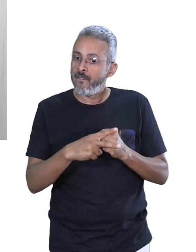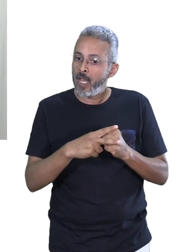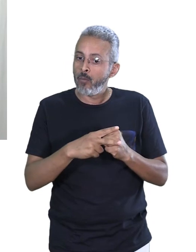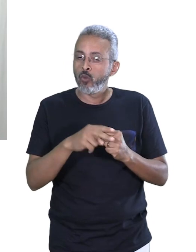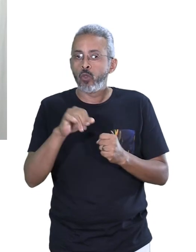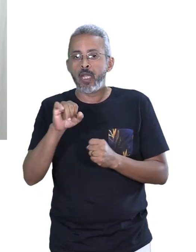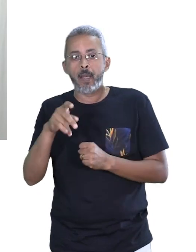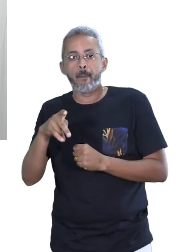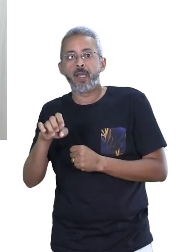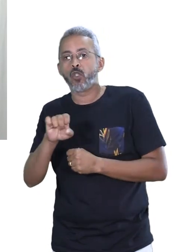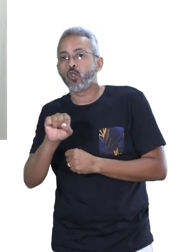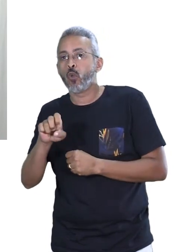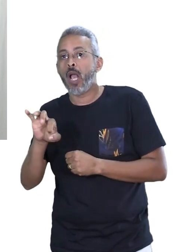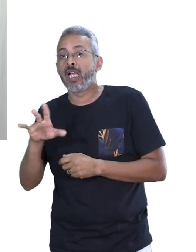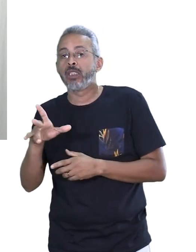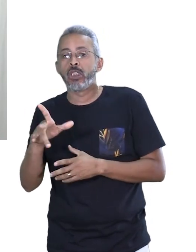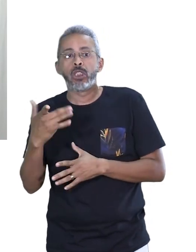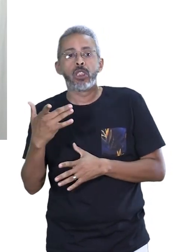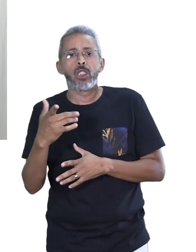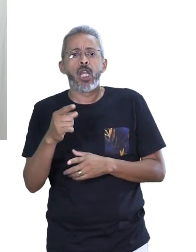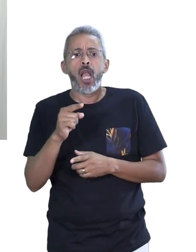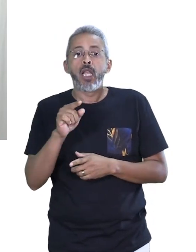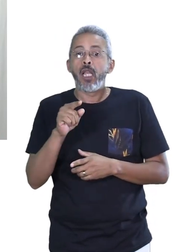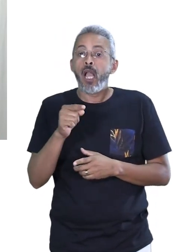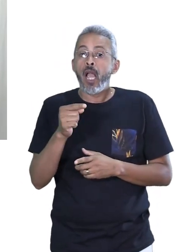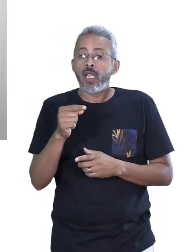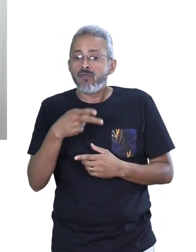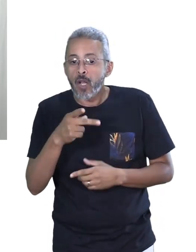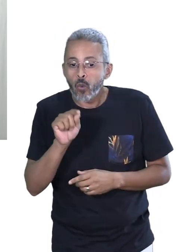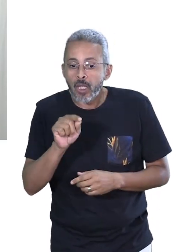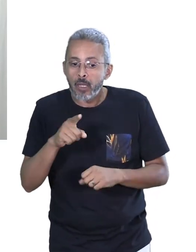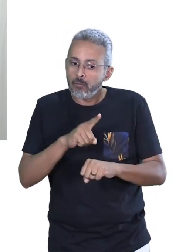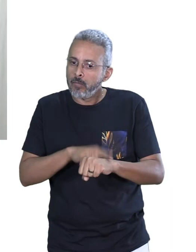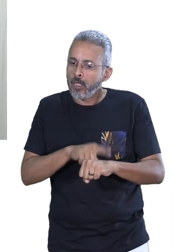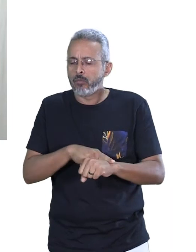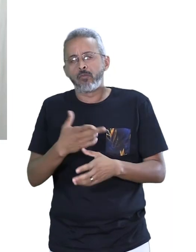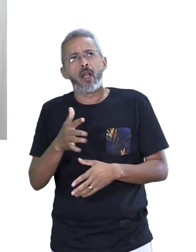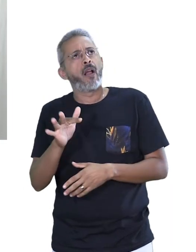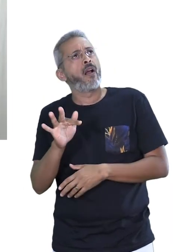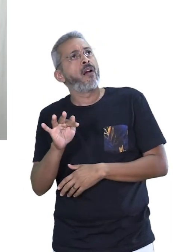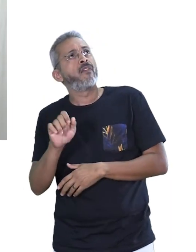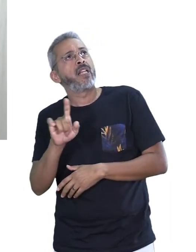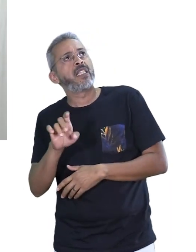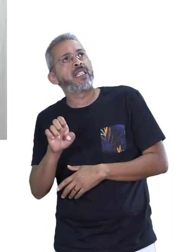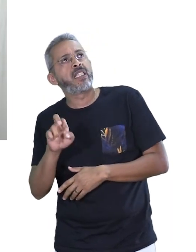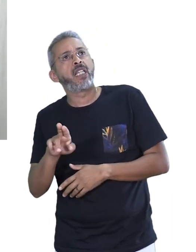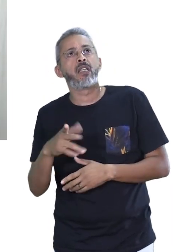verbos impessoais que indicam passagem de tempo. Haver, fazer,